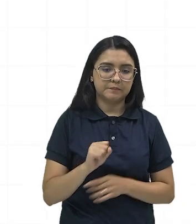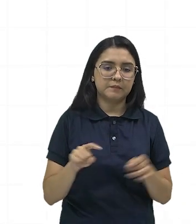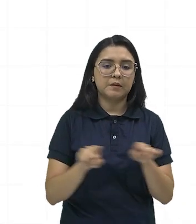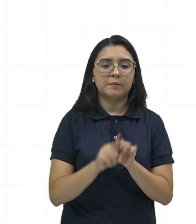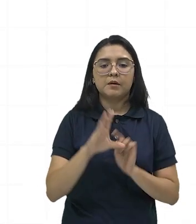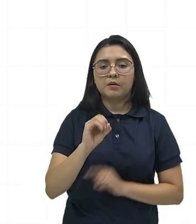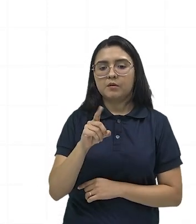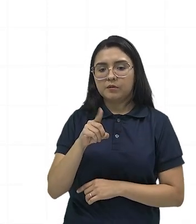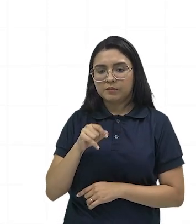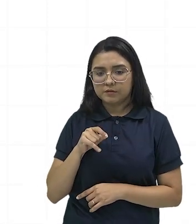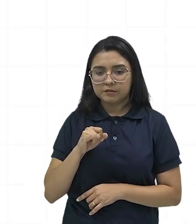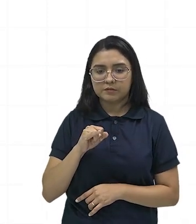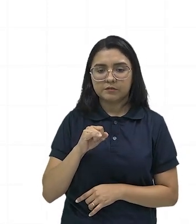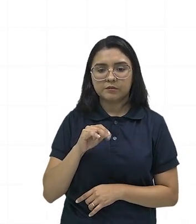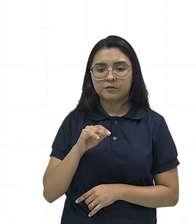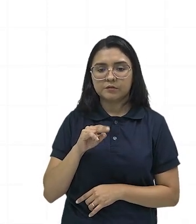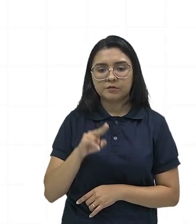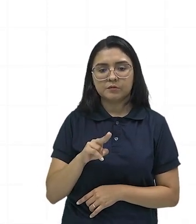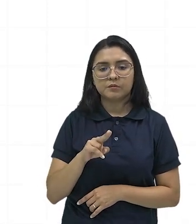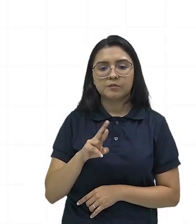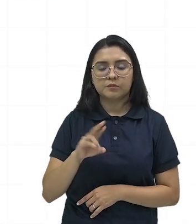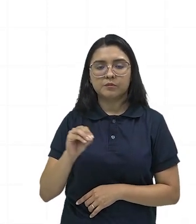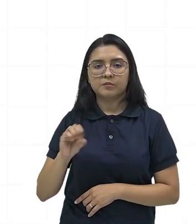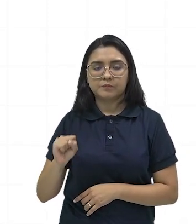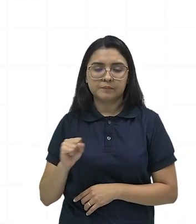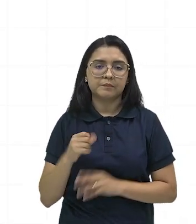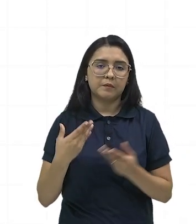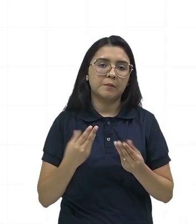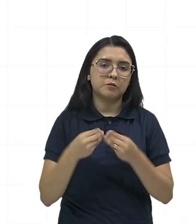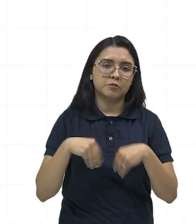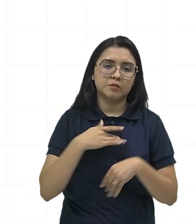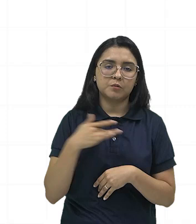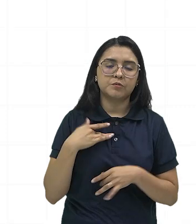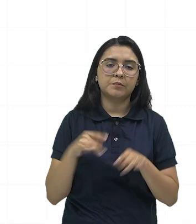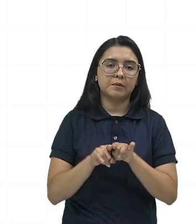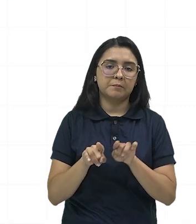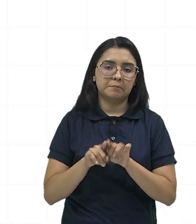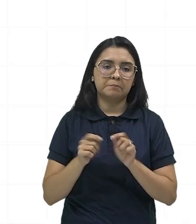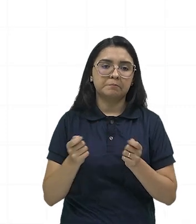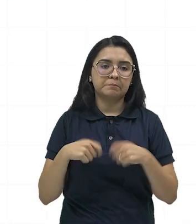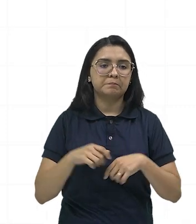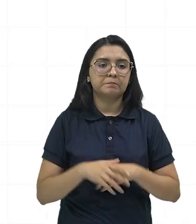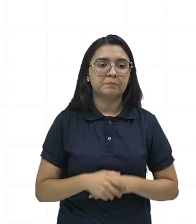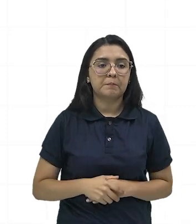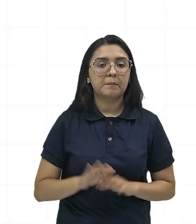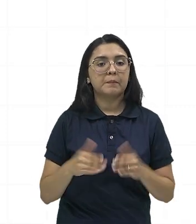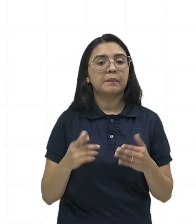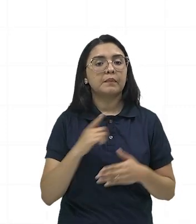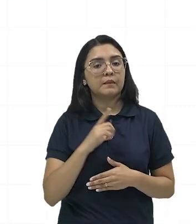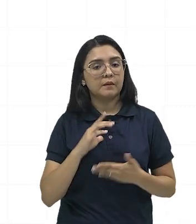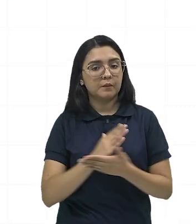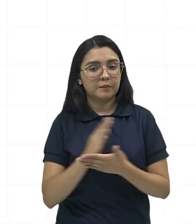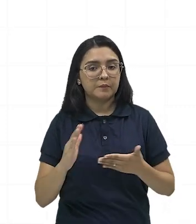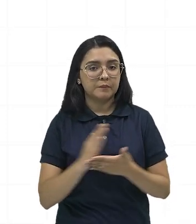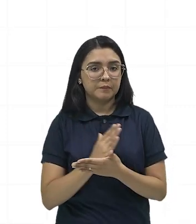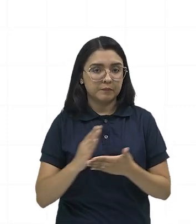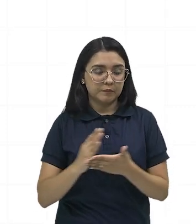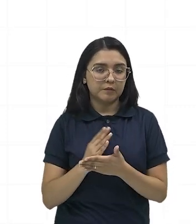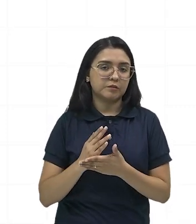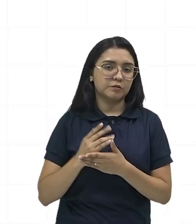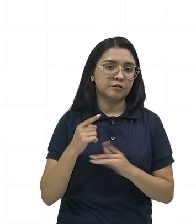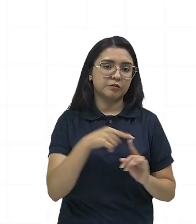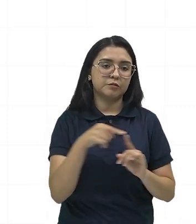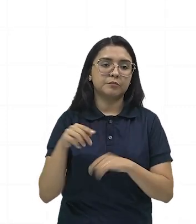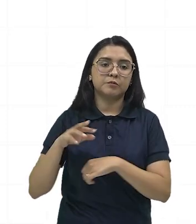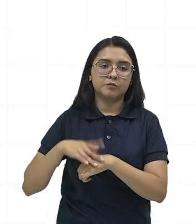eles causam alguma doença, né, algumas doenças nos seres humanos. Existem algumas doenças causadas por esses nematóides,